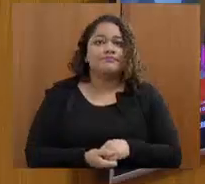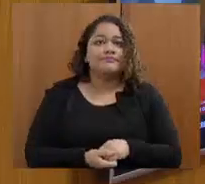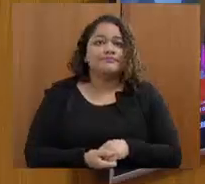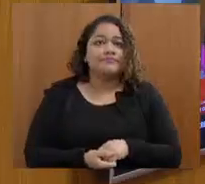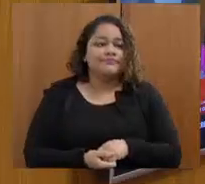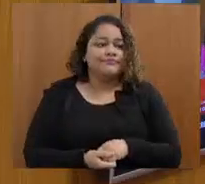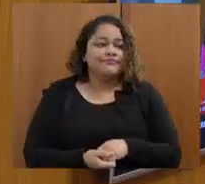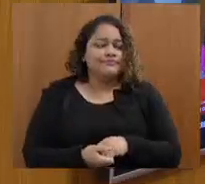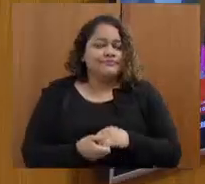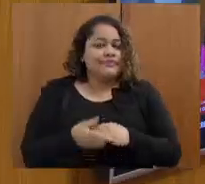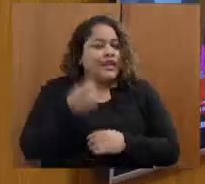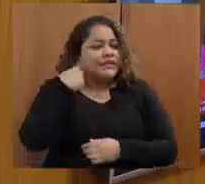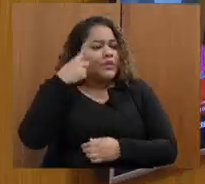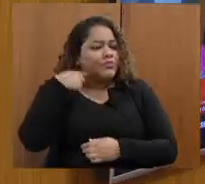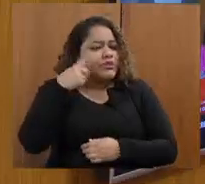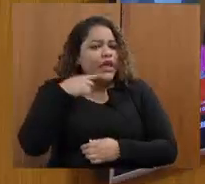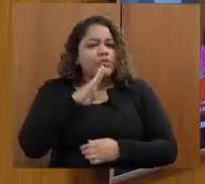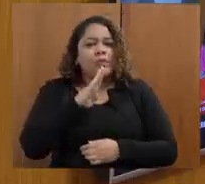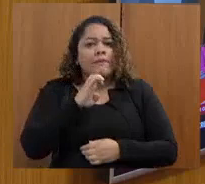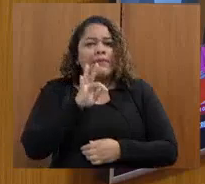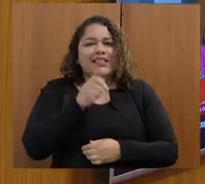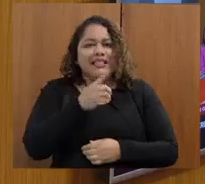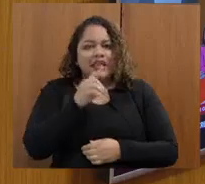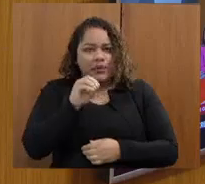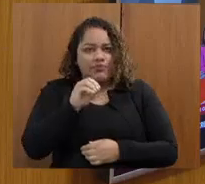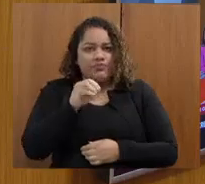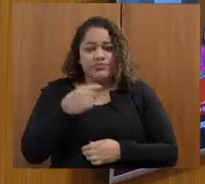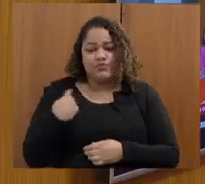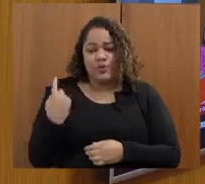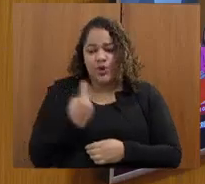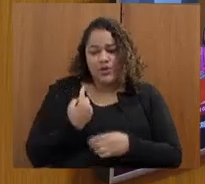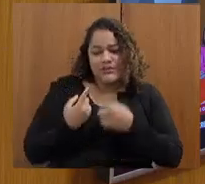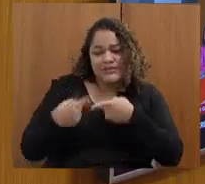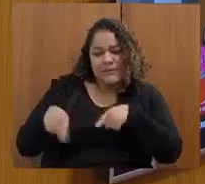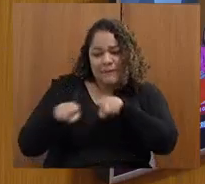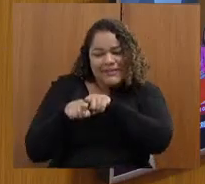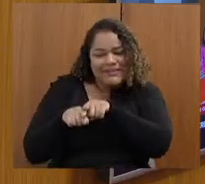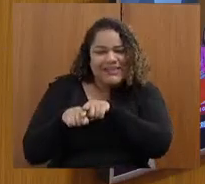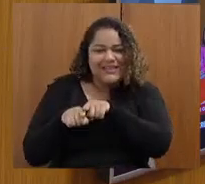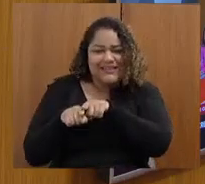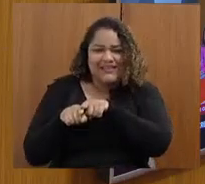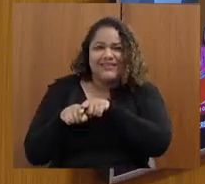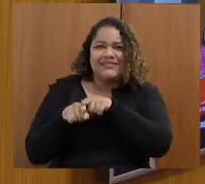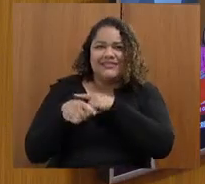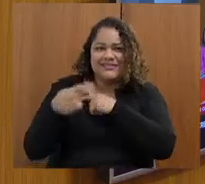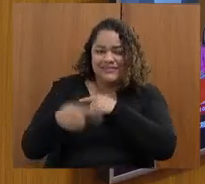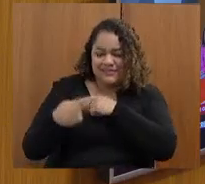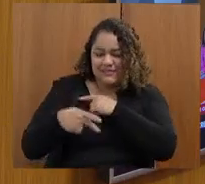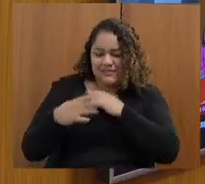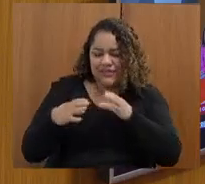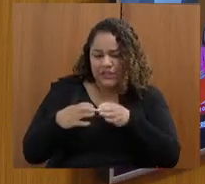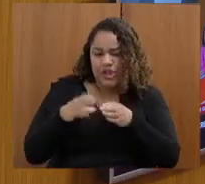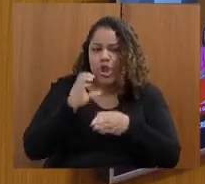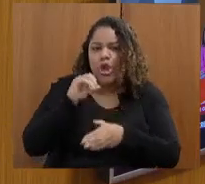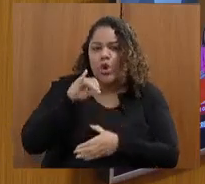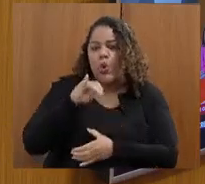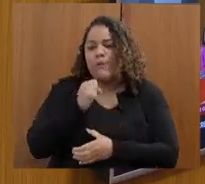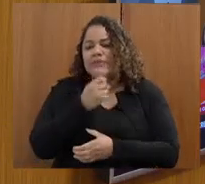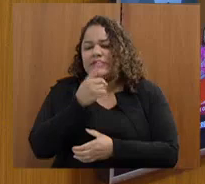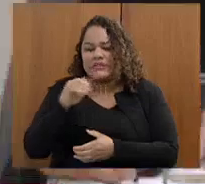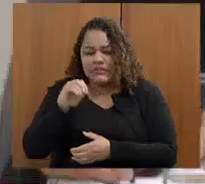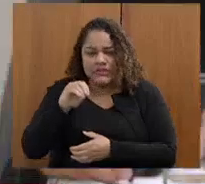Deputado Betão como nós temos uma parceria de longa data aqui na comissão e permita